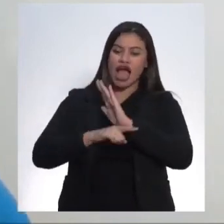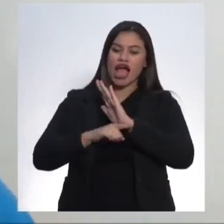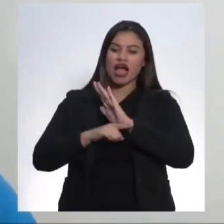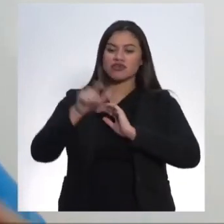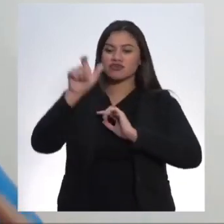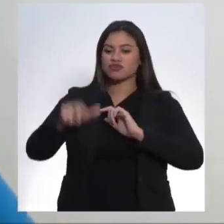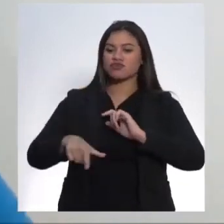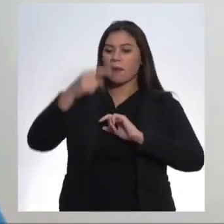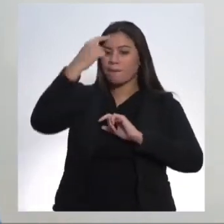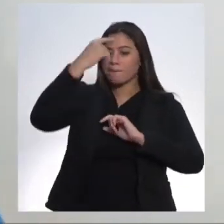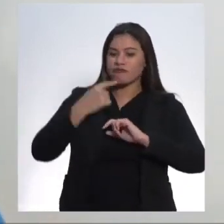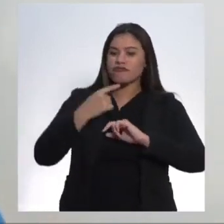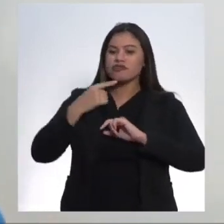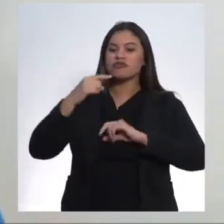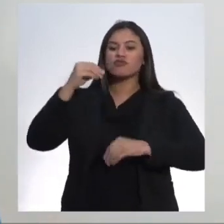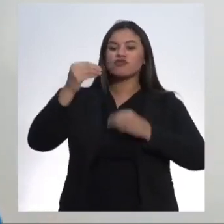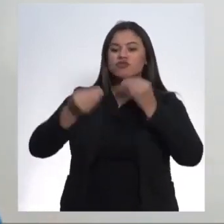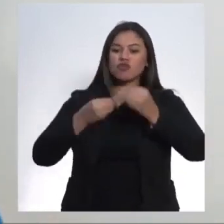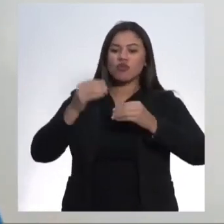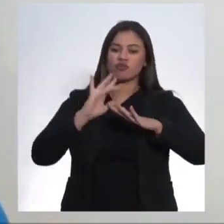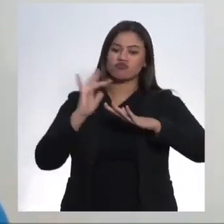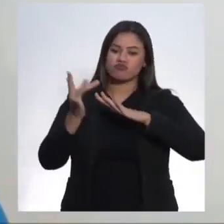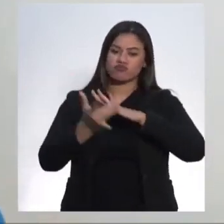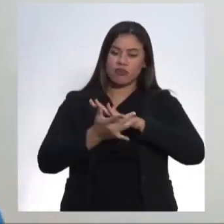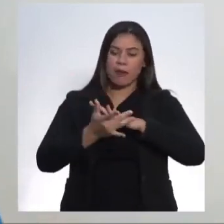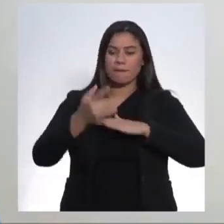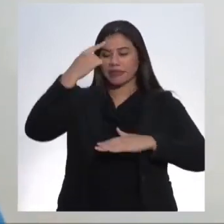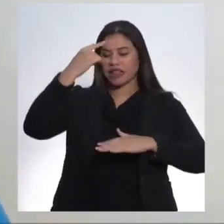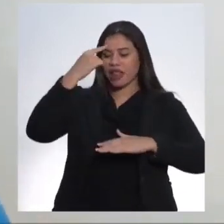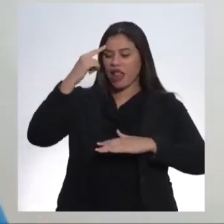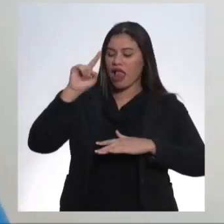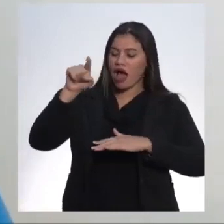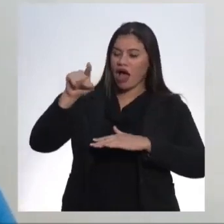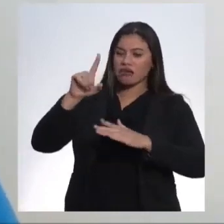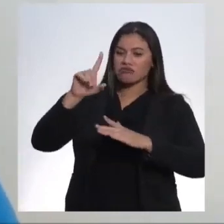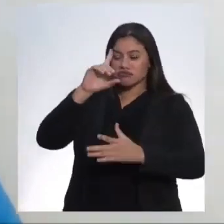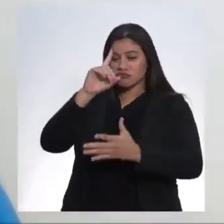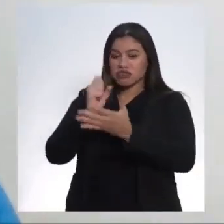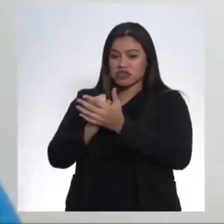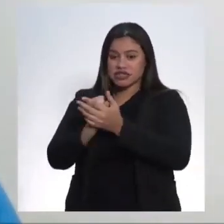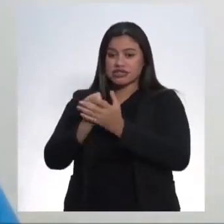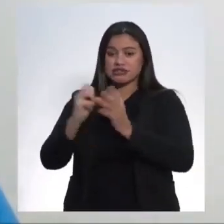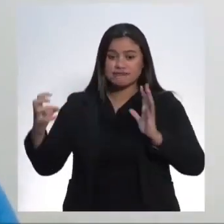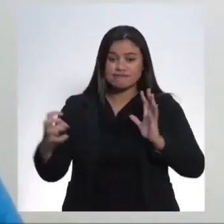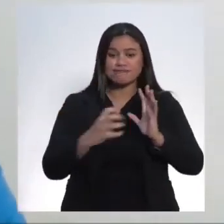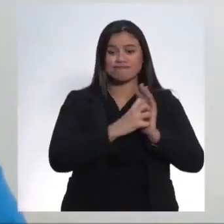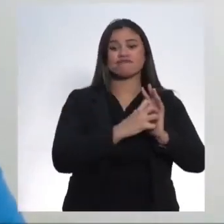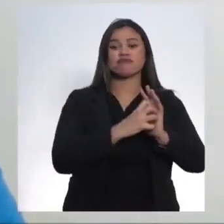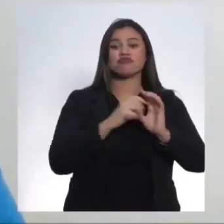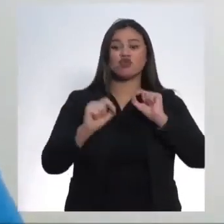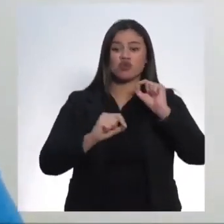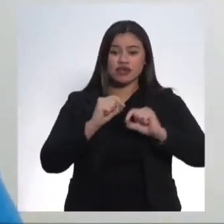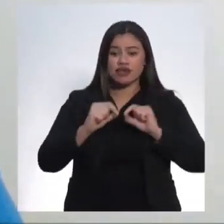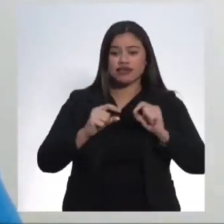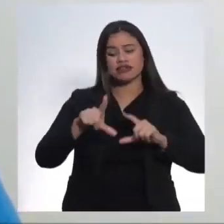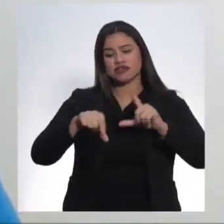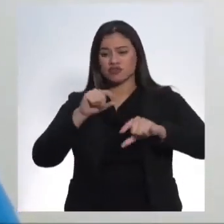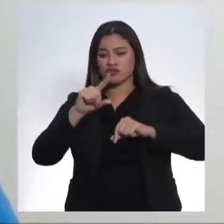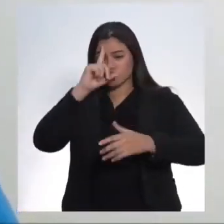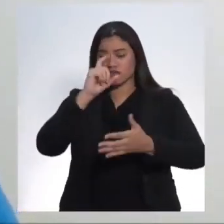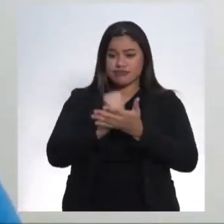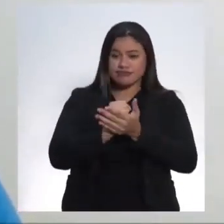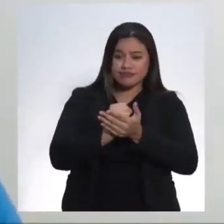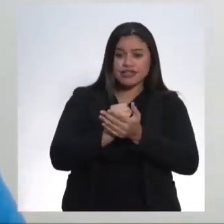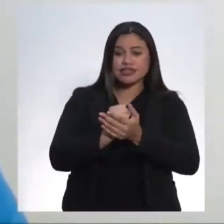sociais, pensando em como essas decisões no mundo virtual podem impactar nossas escolhas e também impactam na vida das demais pessoas,